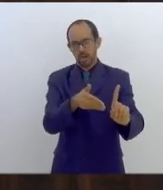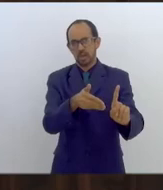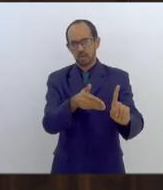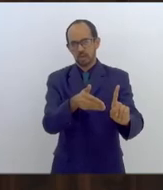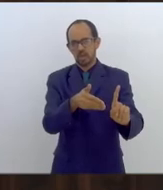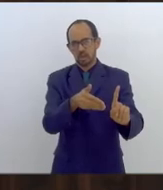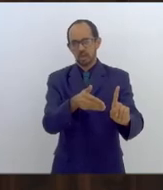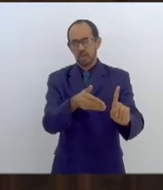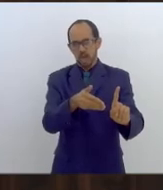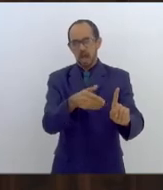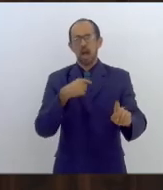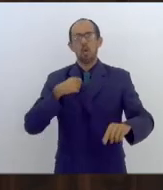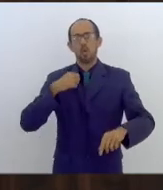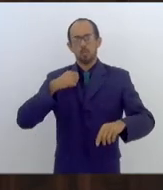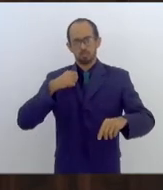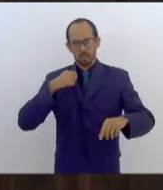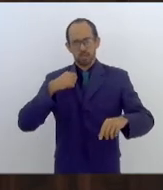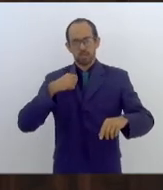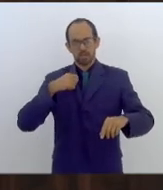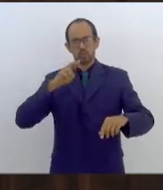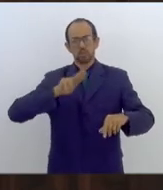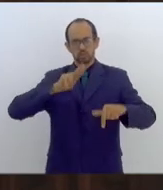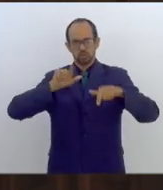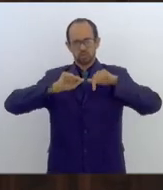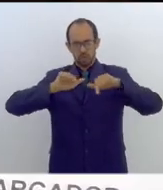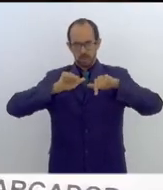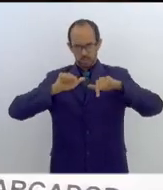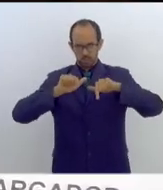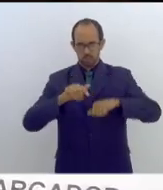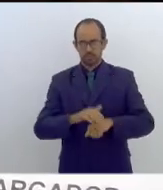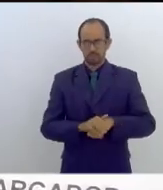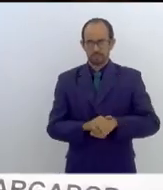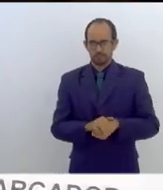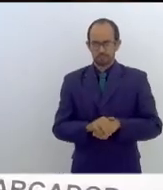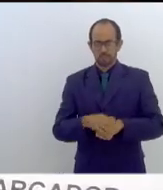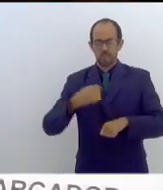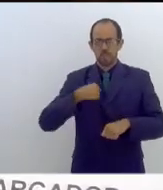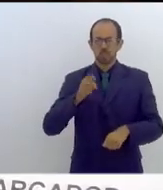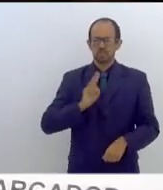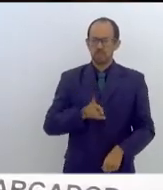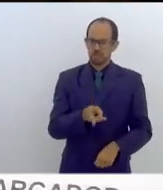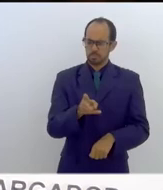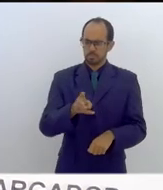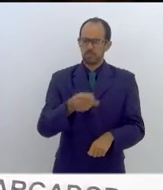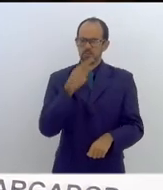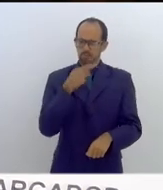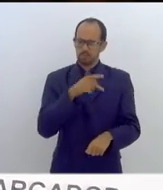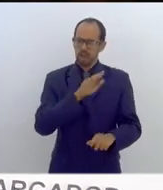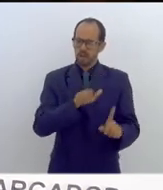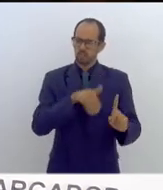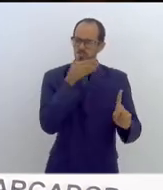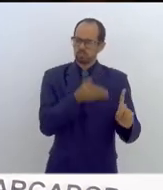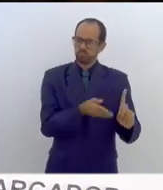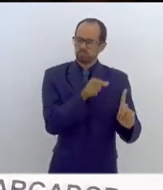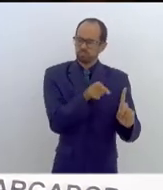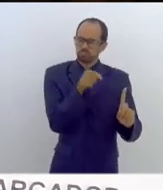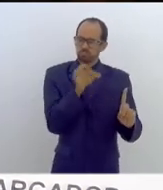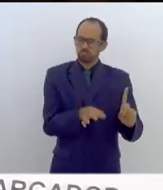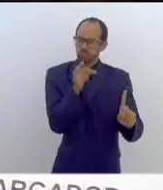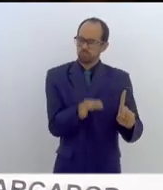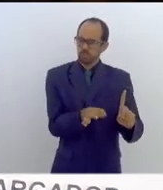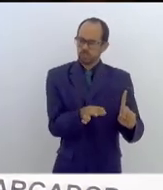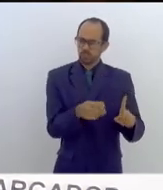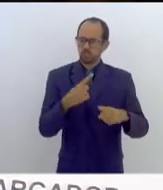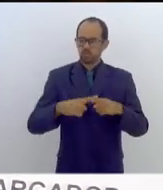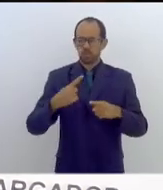a toga que veste e eu sempre me refiro Me a figura do juiz o Ricardo porque eu